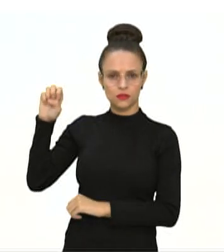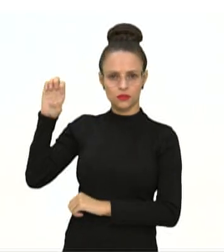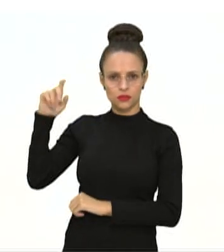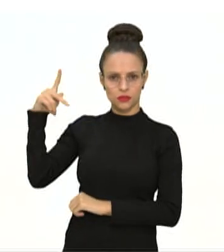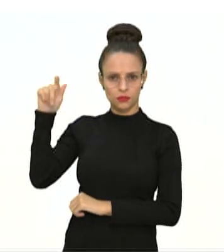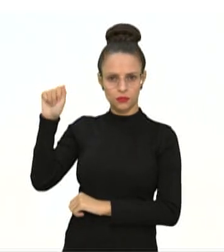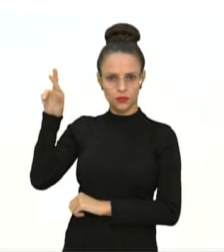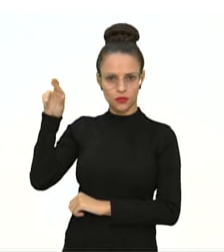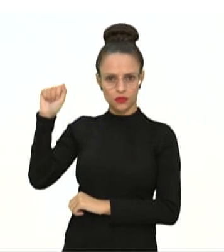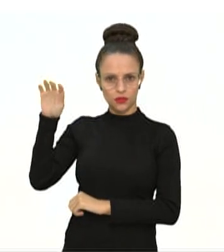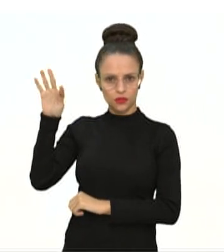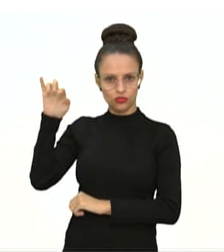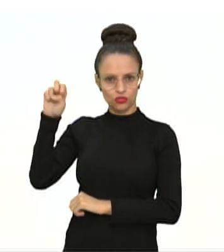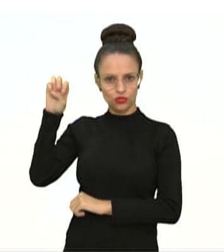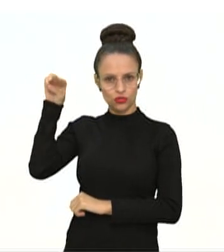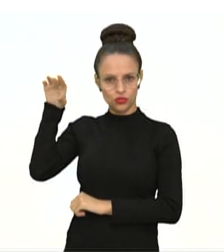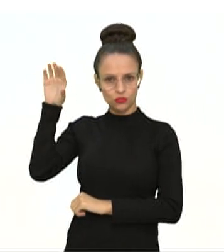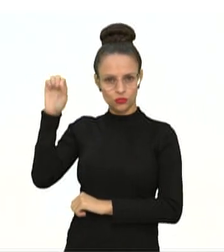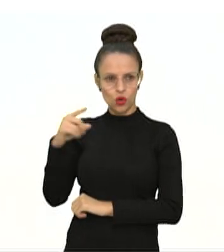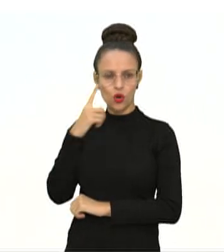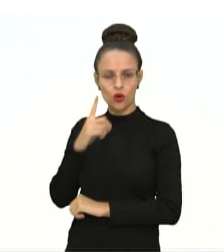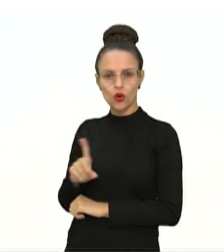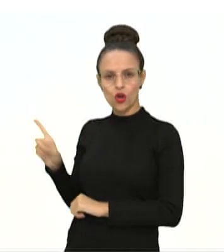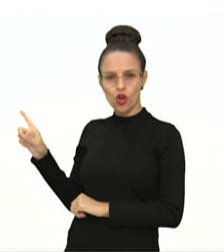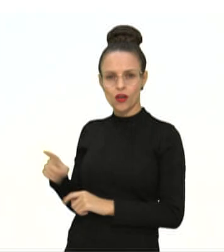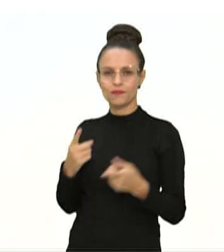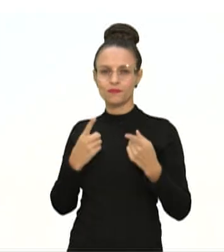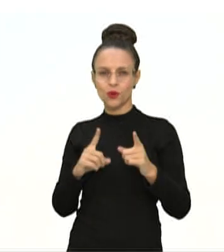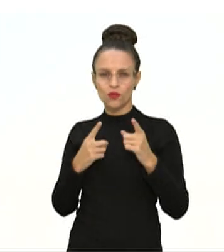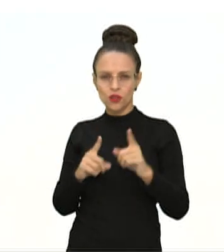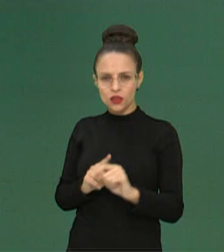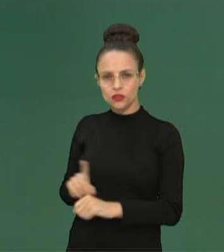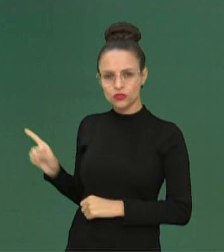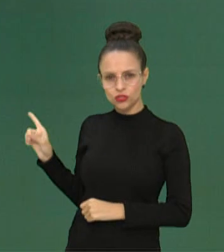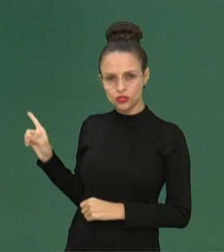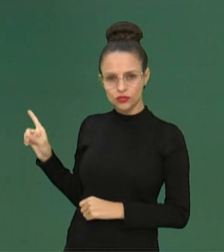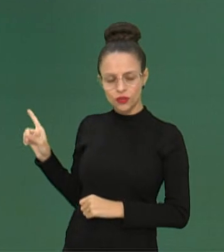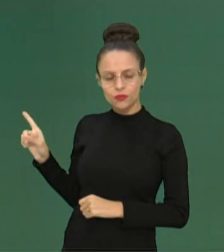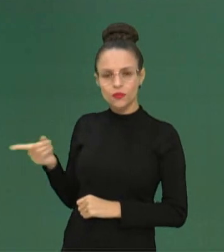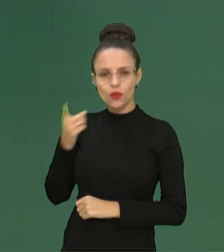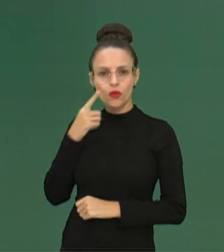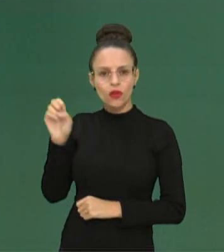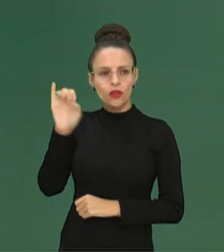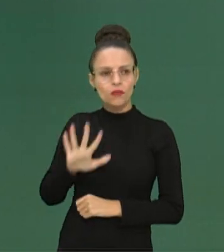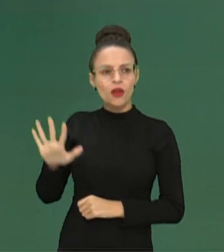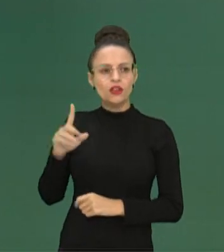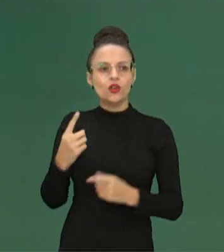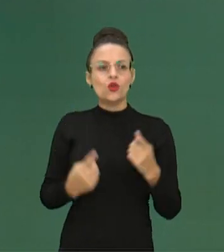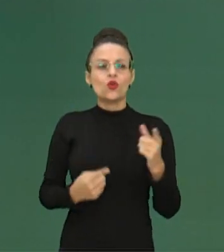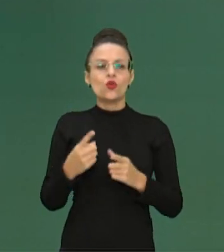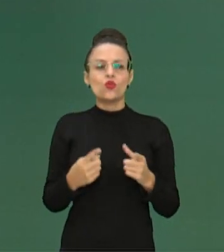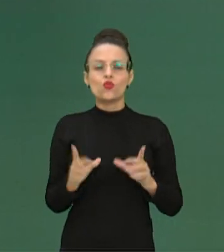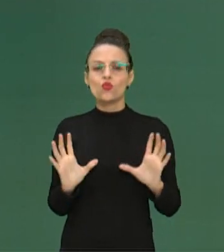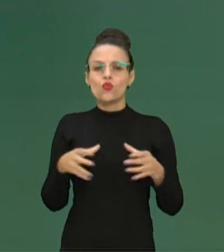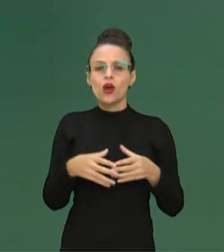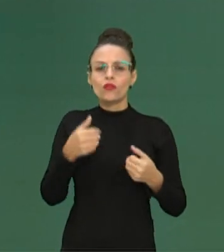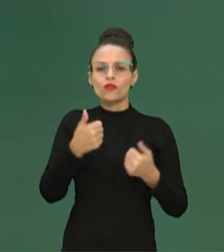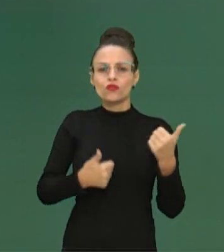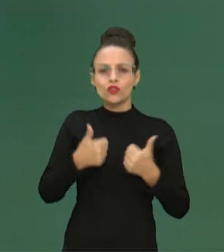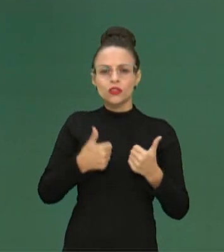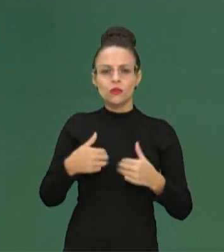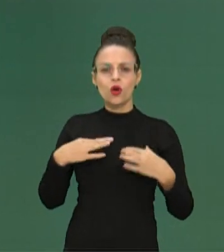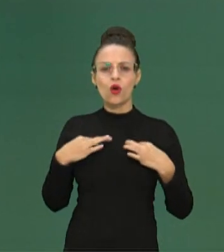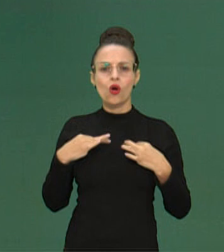charge aqui é bastante provocativa, né? Tá vendo qual time que está representado nessa